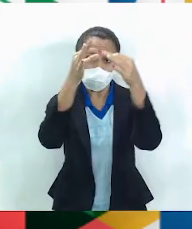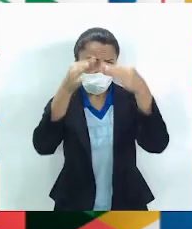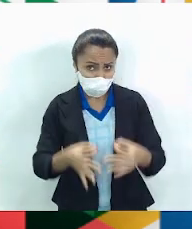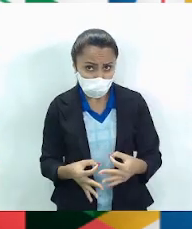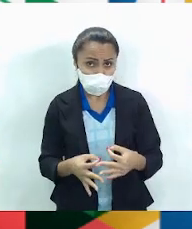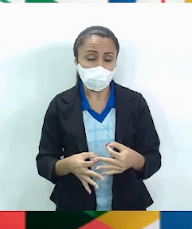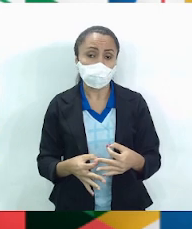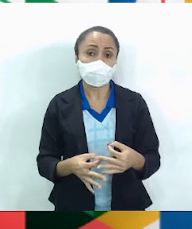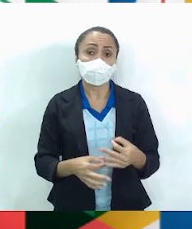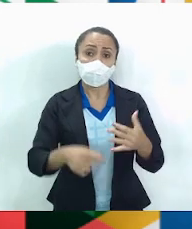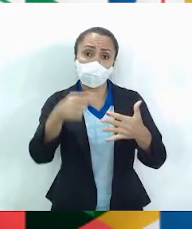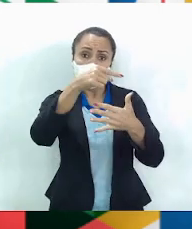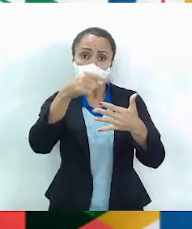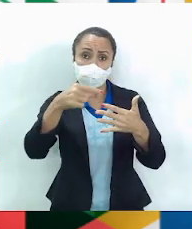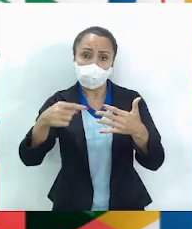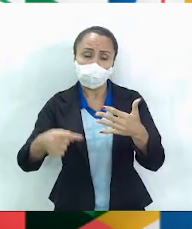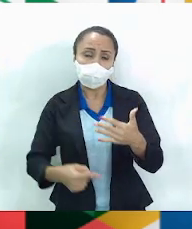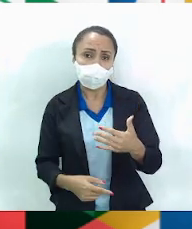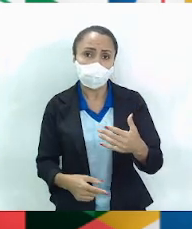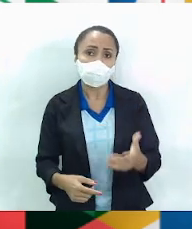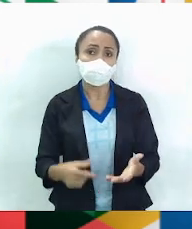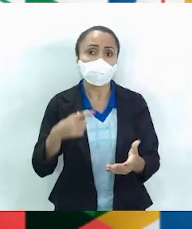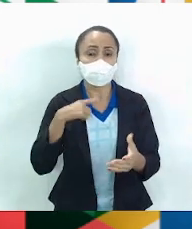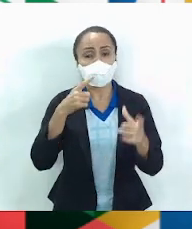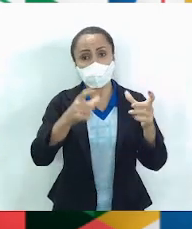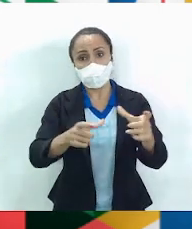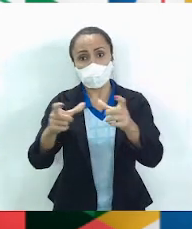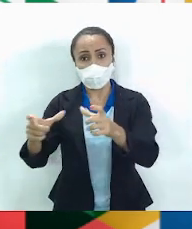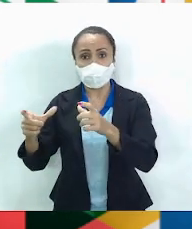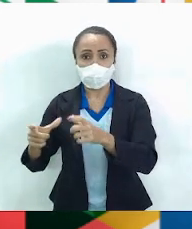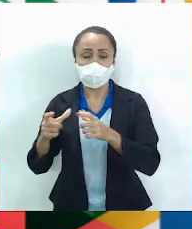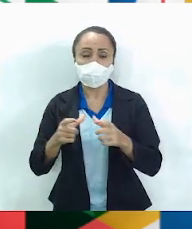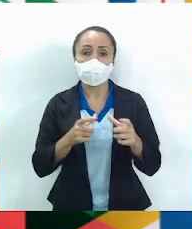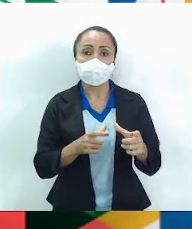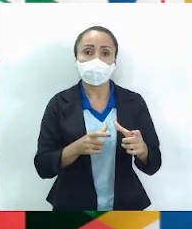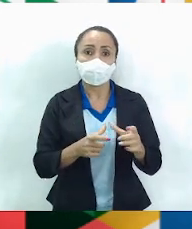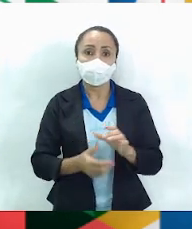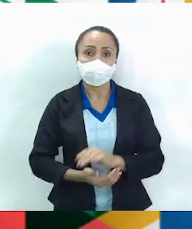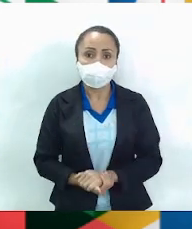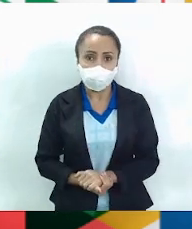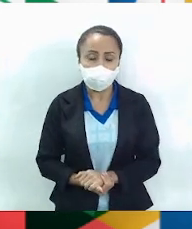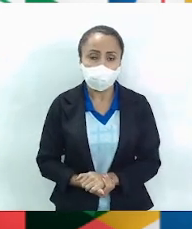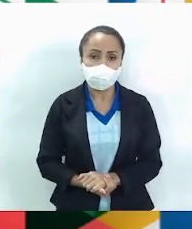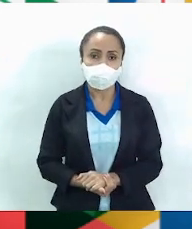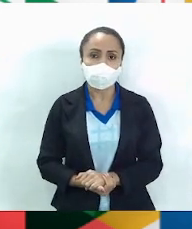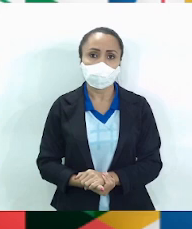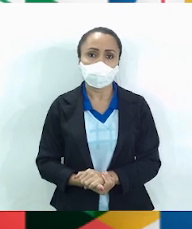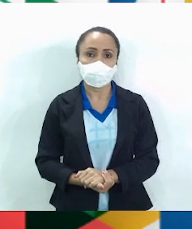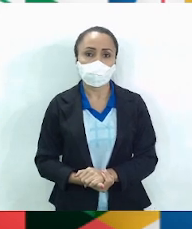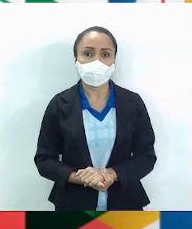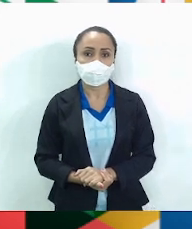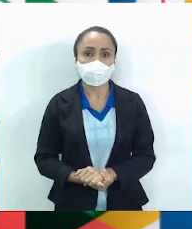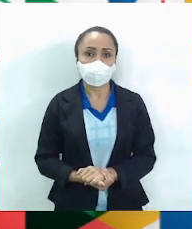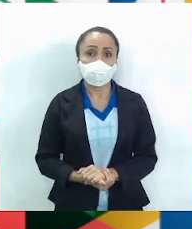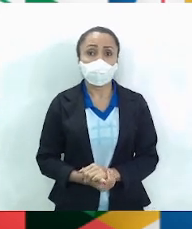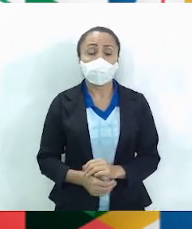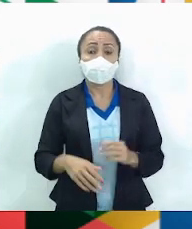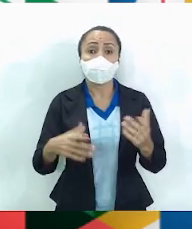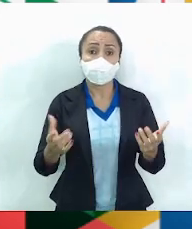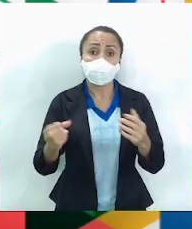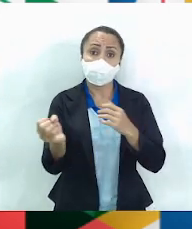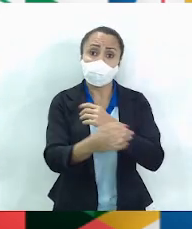os fatores que atuam na localização dos estabelecimentos industriais na